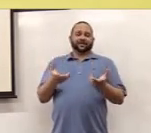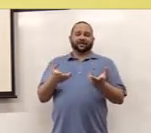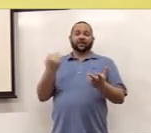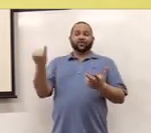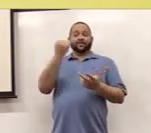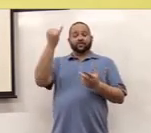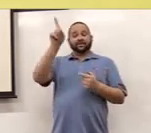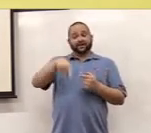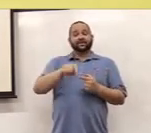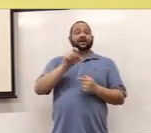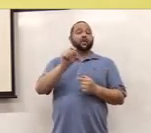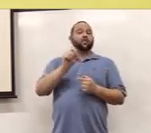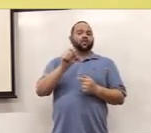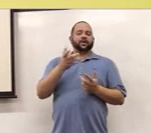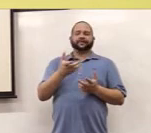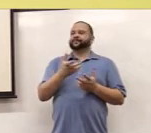O que importa é